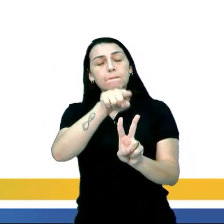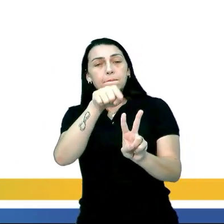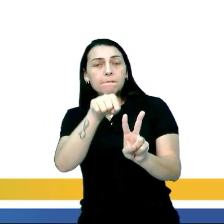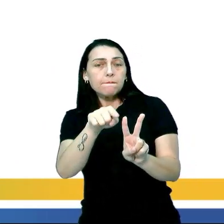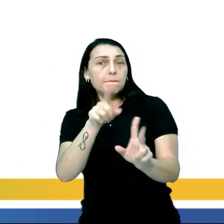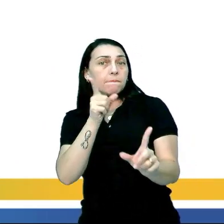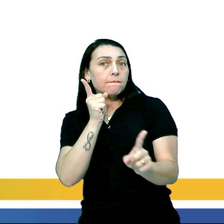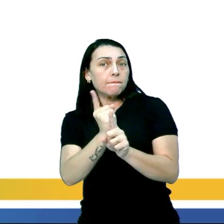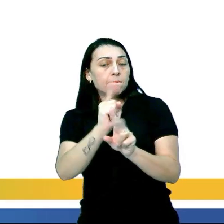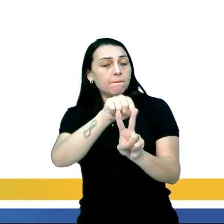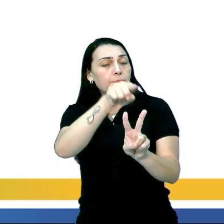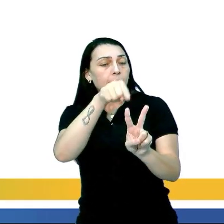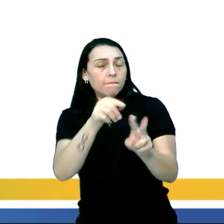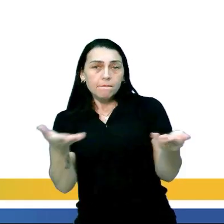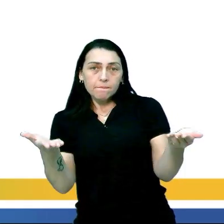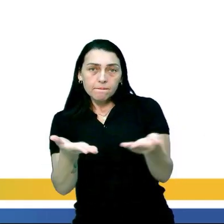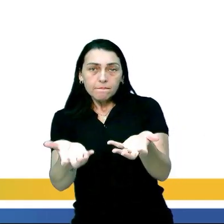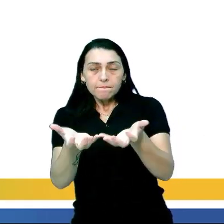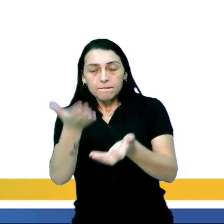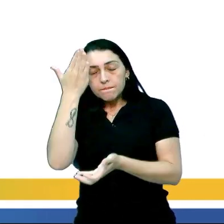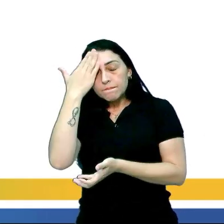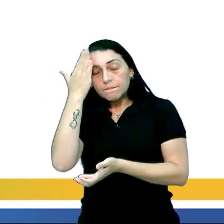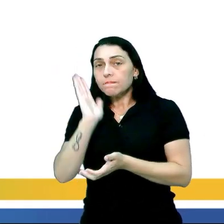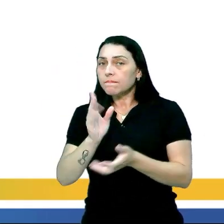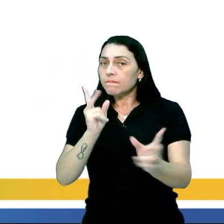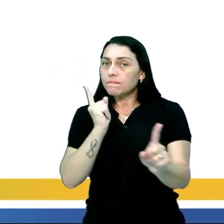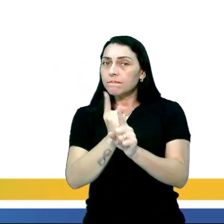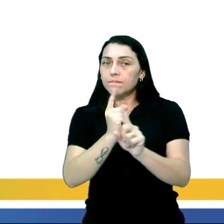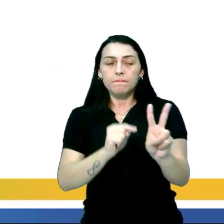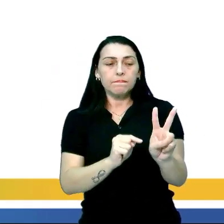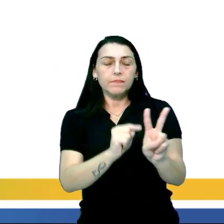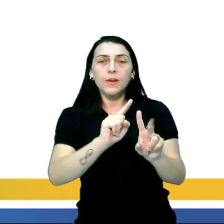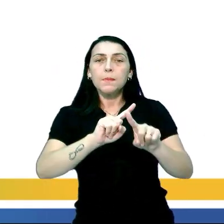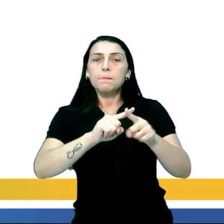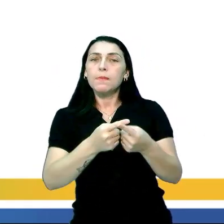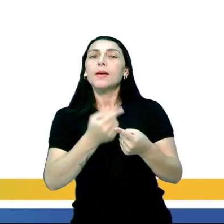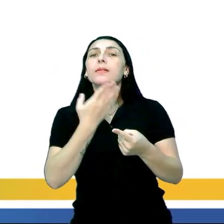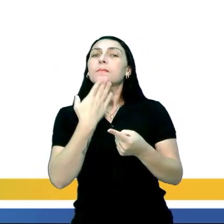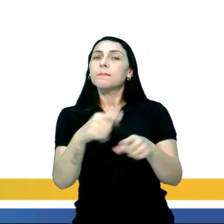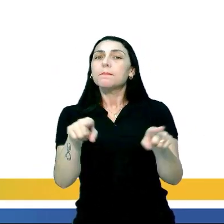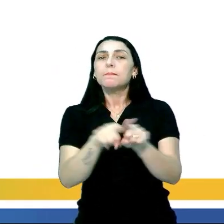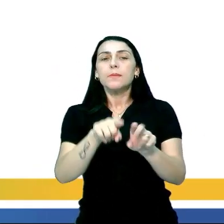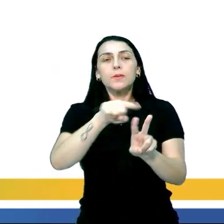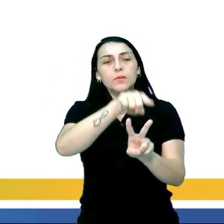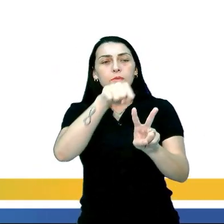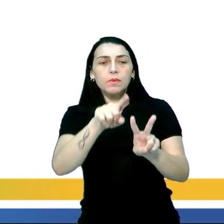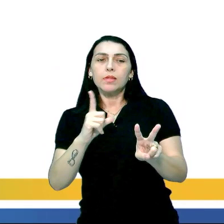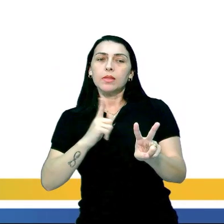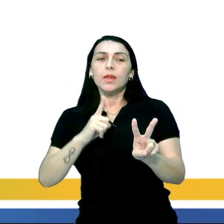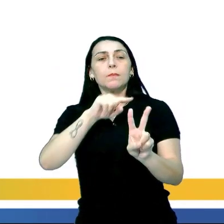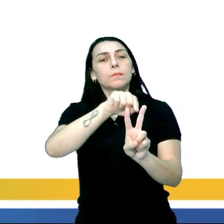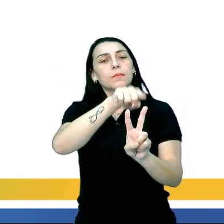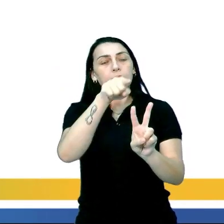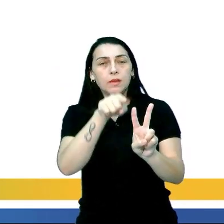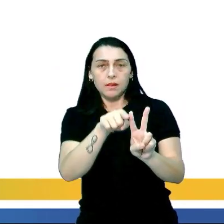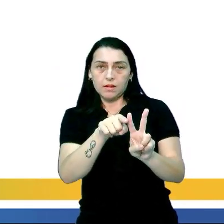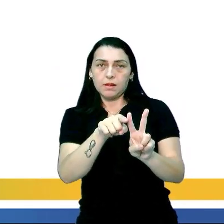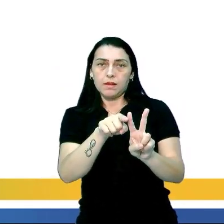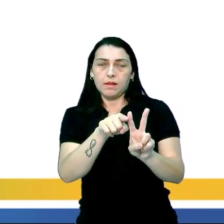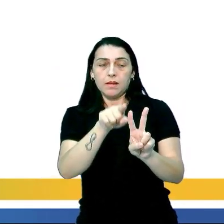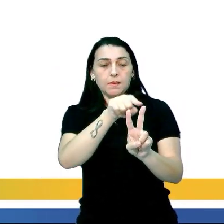Agora eu vou achar o raio, que eu queria saber. Eu já achei o volume, mas a questão pede o raio. Então, nós temos